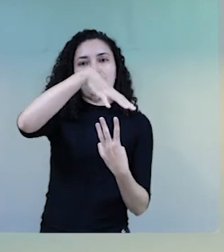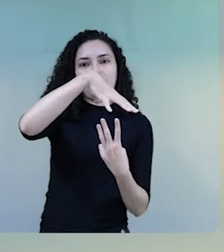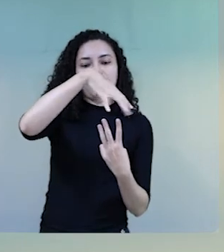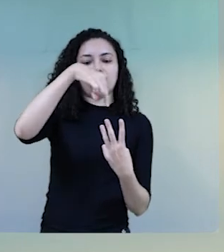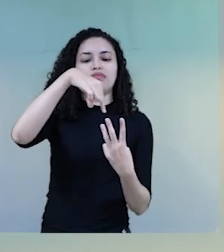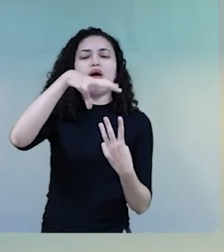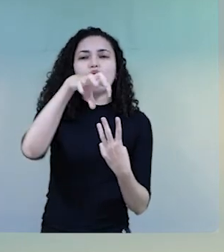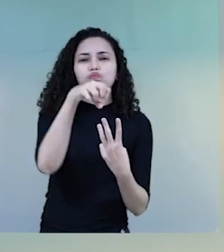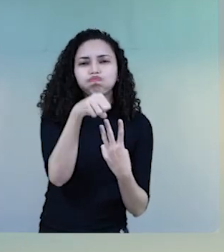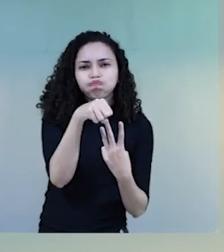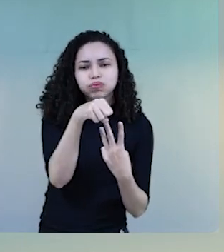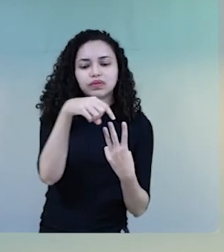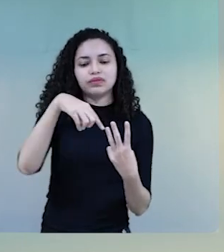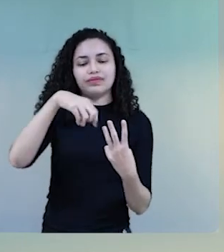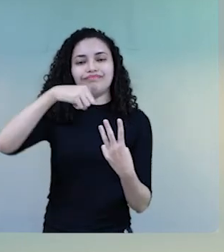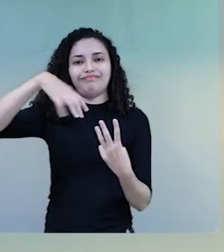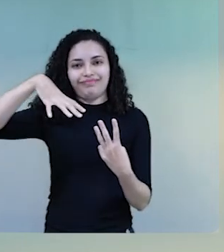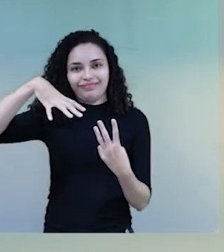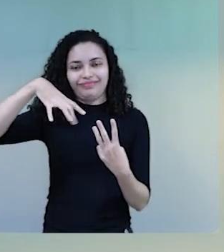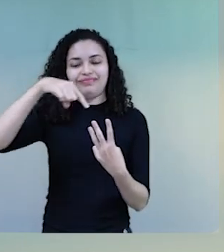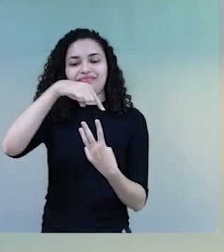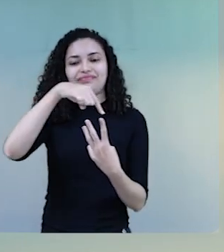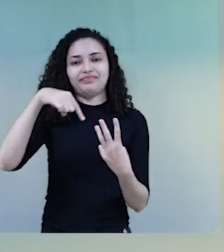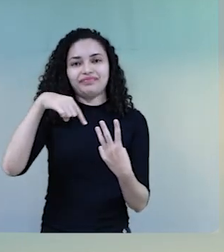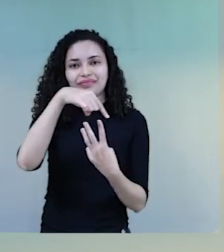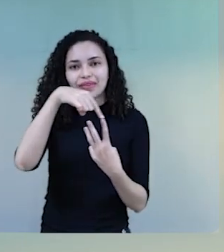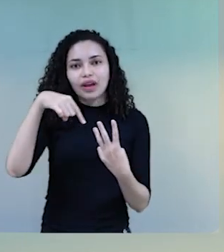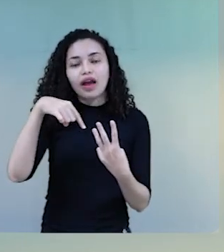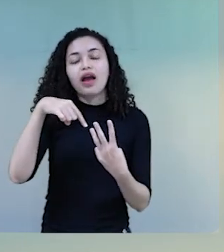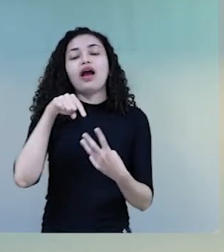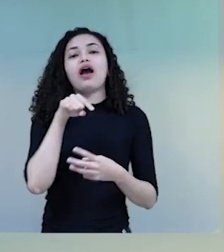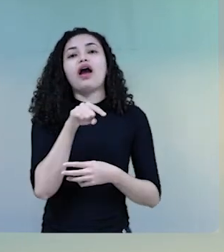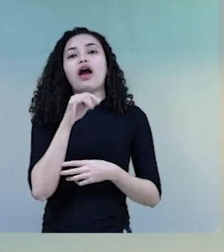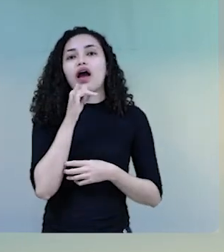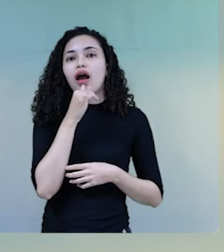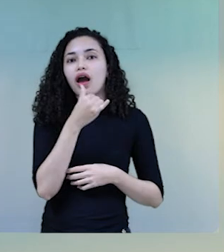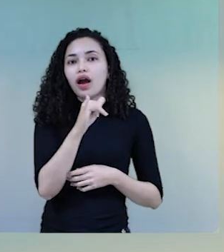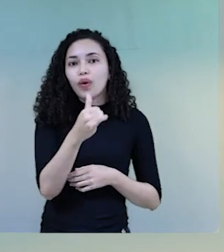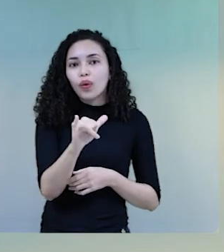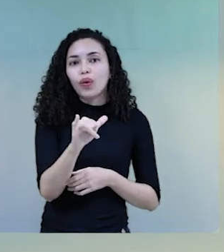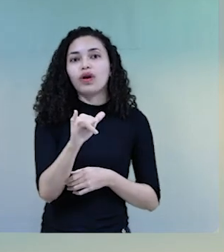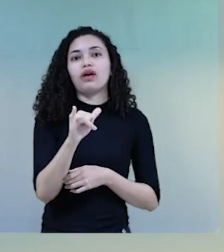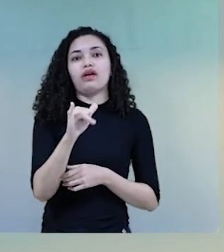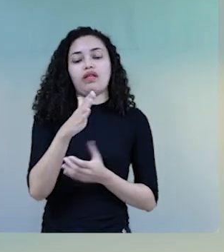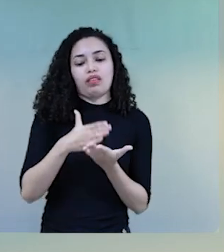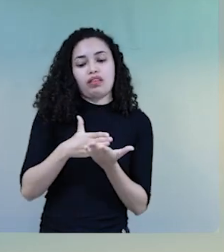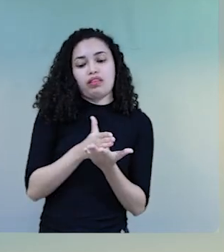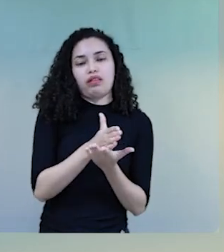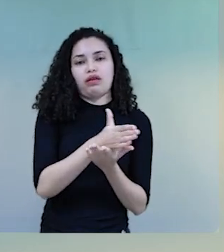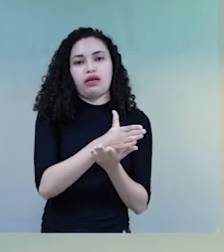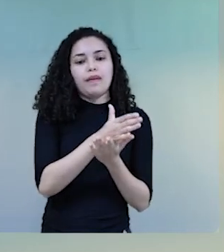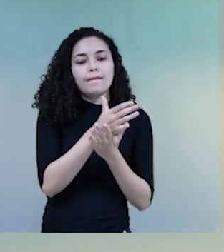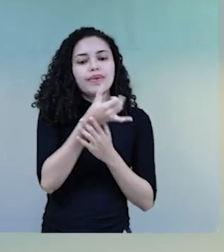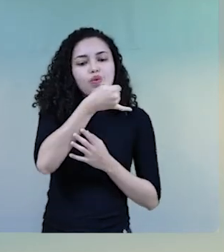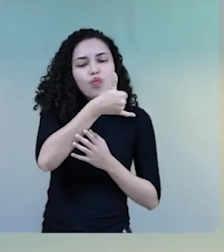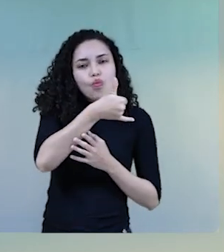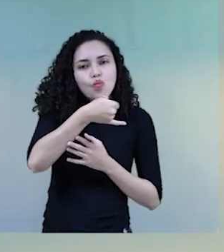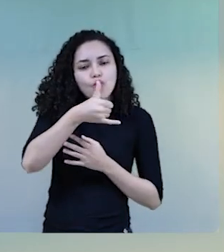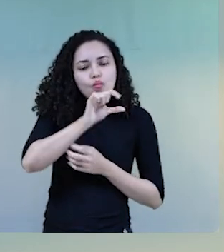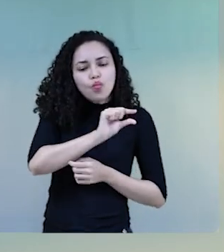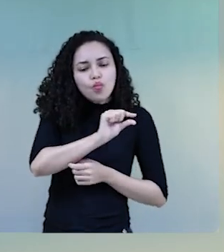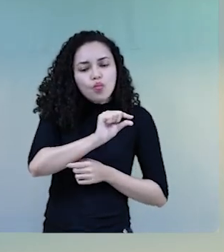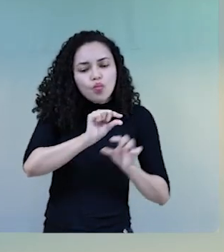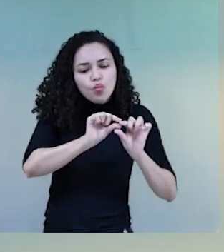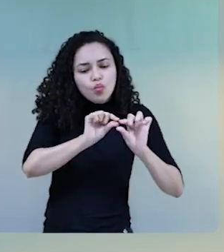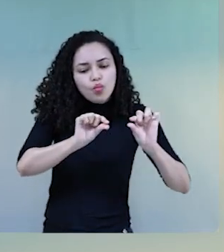Por quê? Porque a corrente elétrica que está passando aqui no circuito, ela tem a opção de ir pela lâmpada ou pelo fio. E, consequentemente, nesse caso, ela vai escolher